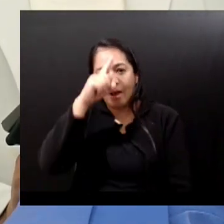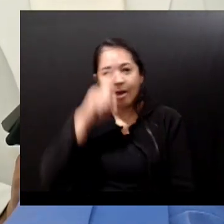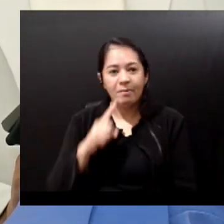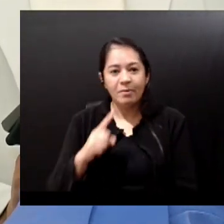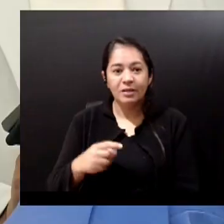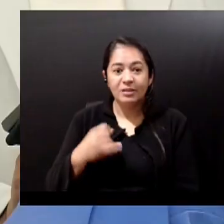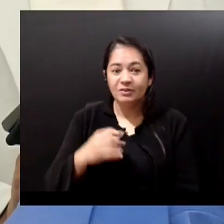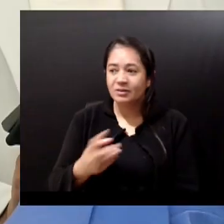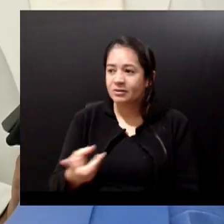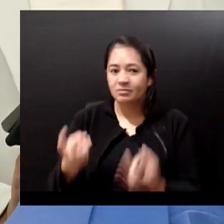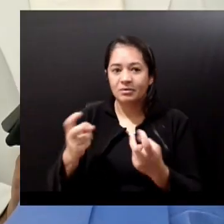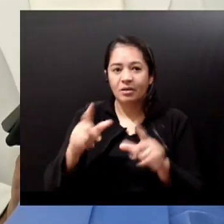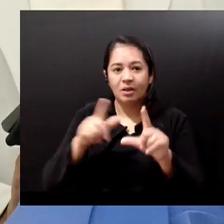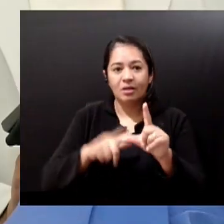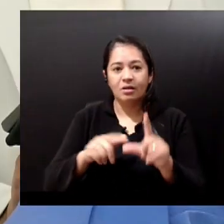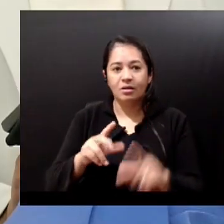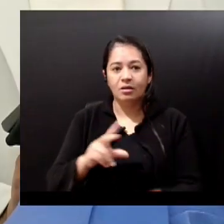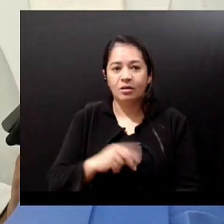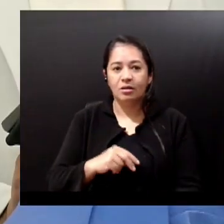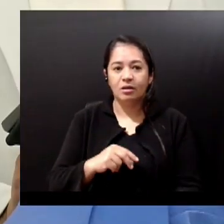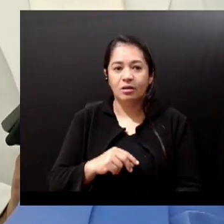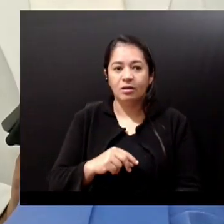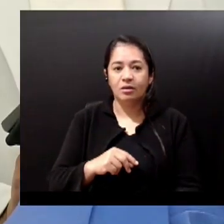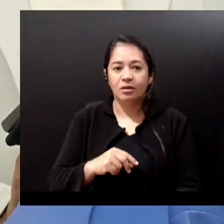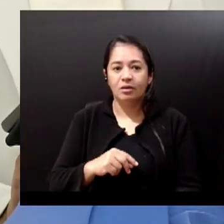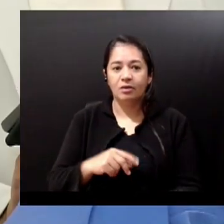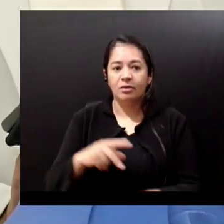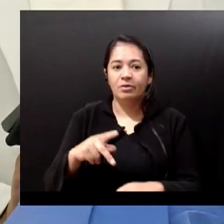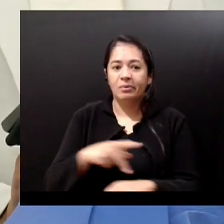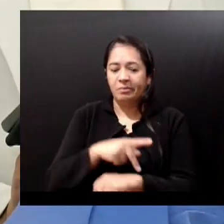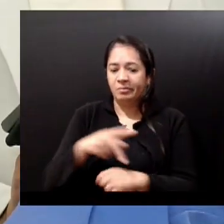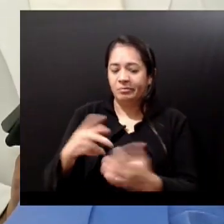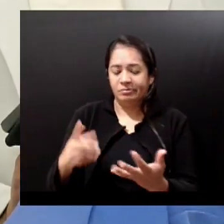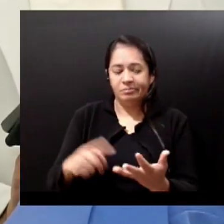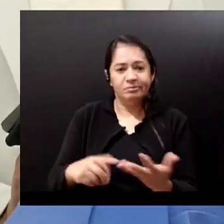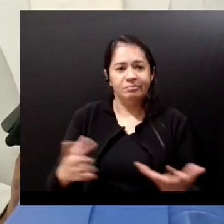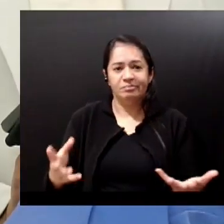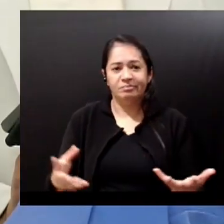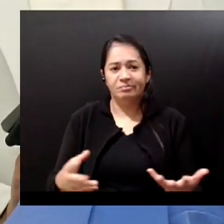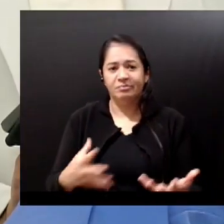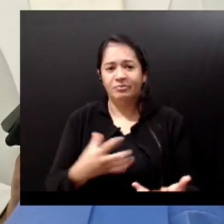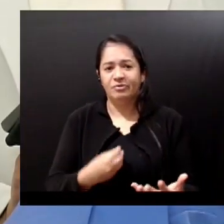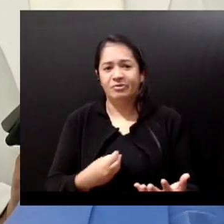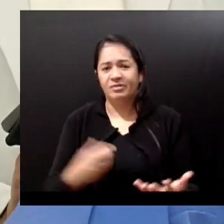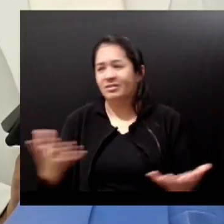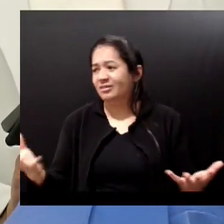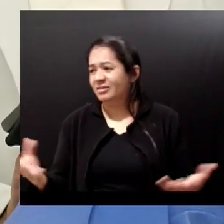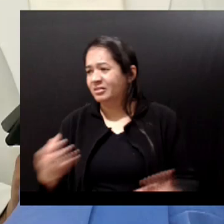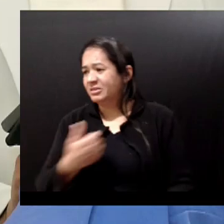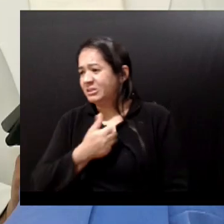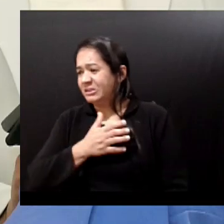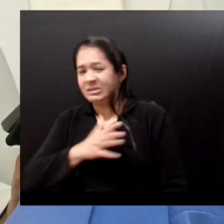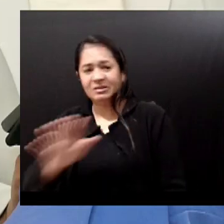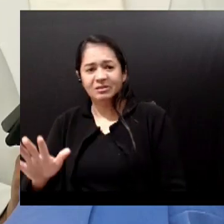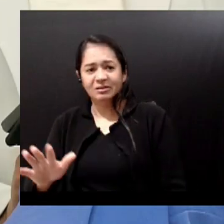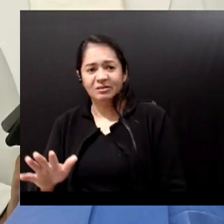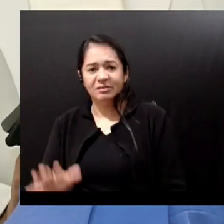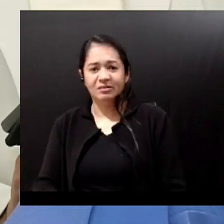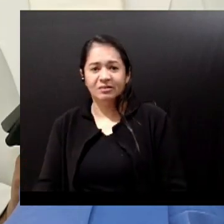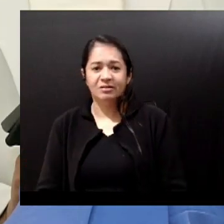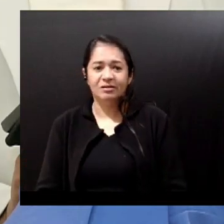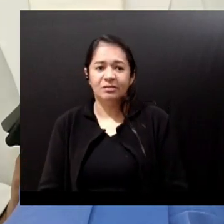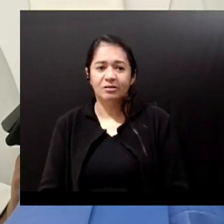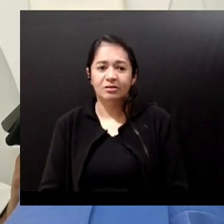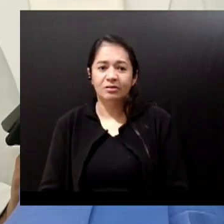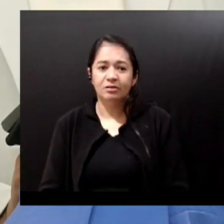você vai falar assim, parou. A música fala de parricídio, sabe? Um filho que odeia o pai, por isso que o pai morreu e ganhou uma grana para comprar um Camaro. Olha isso. Mas por que a gente não